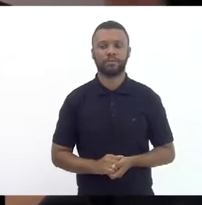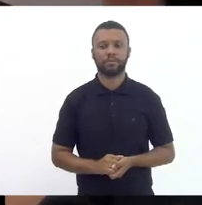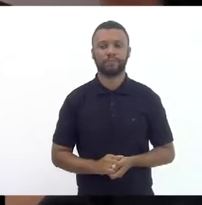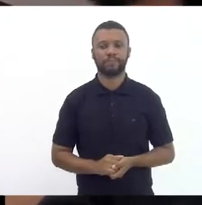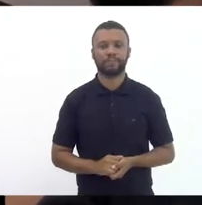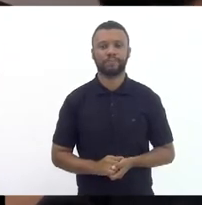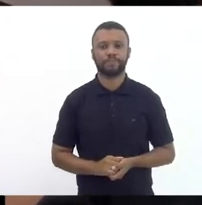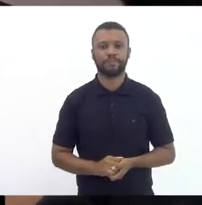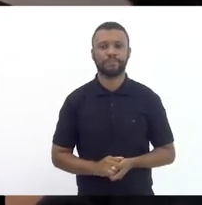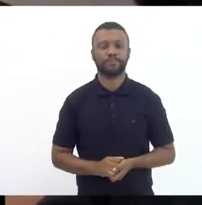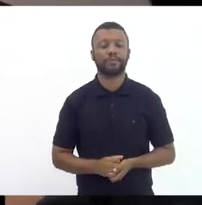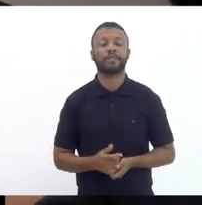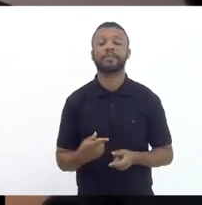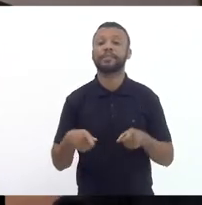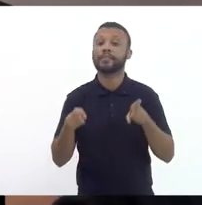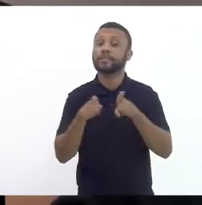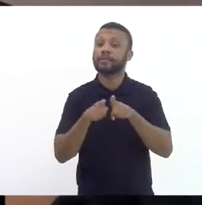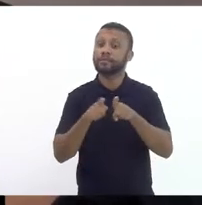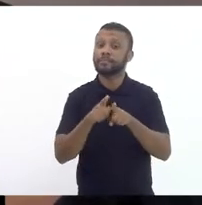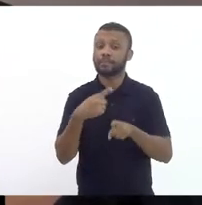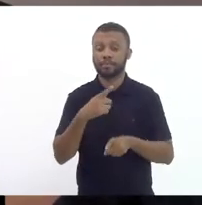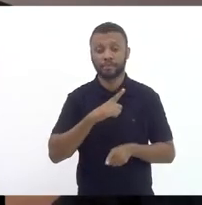Nós temos outros trens que estão